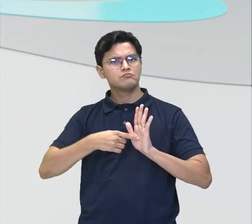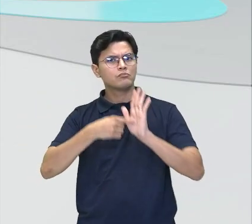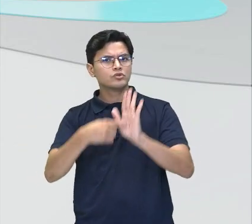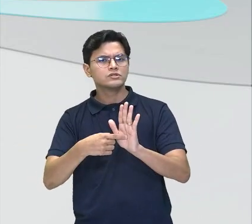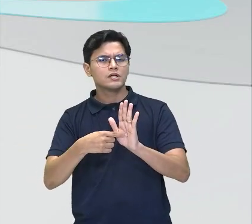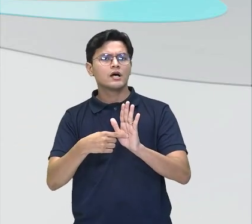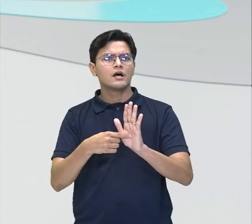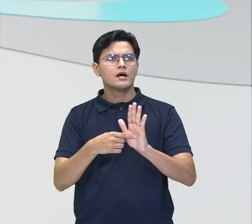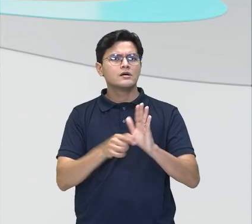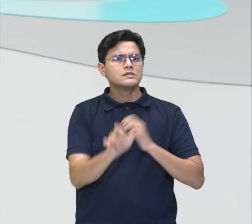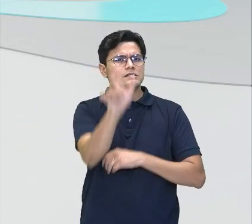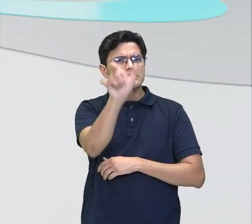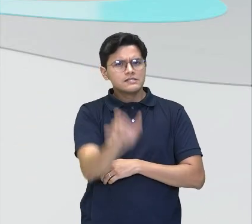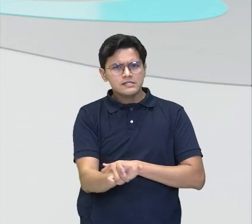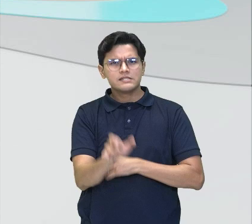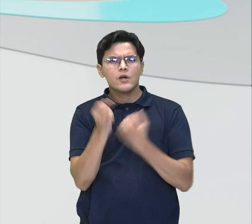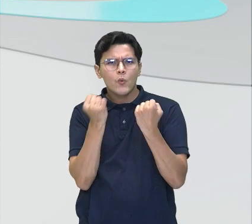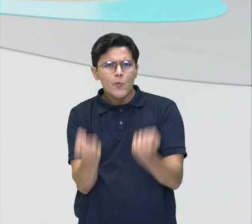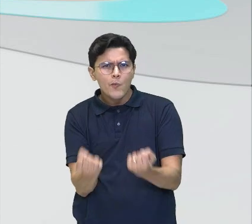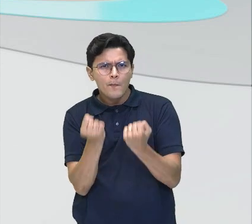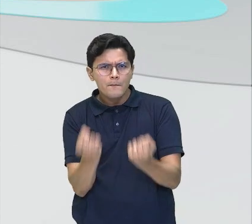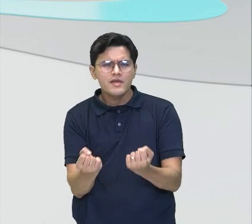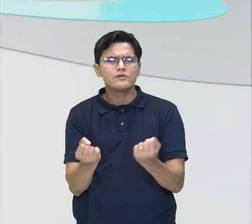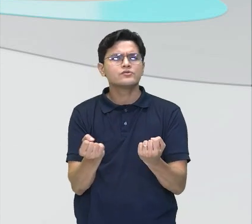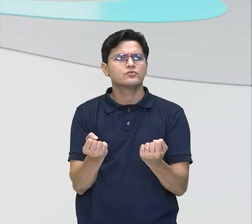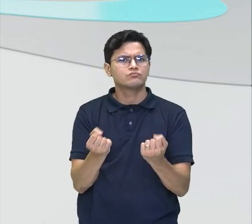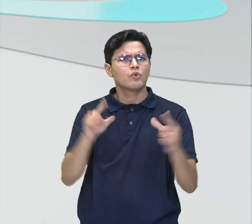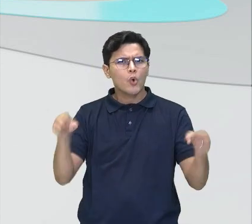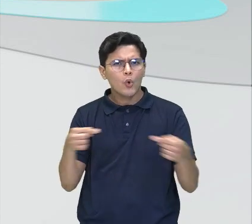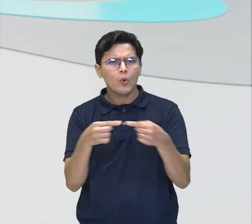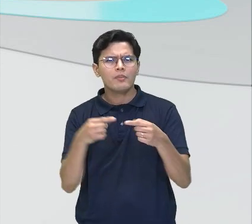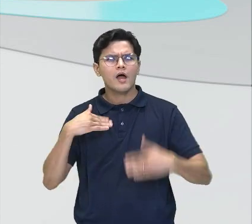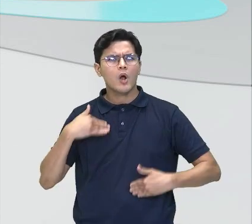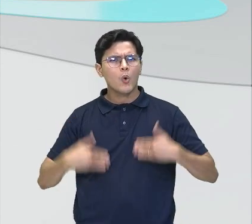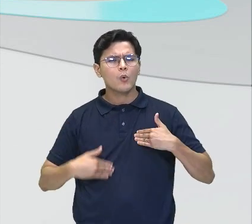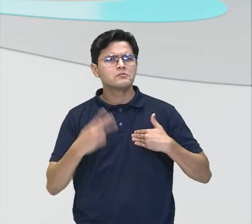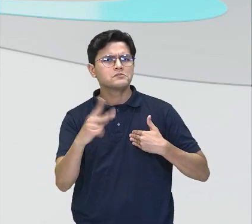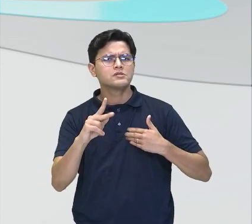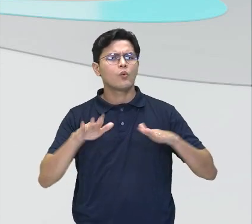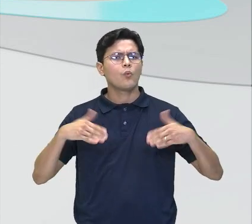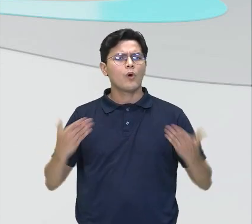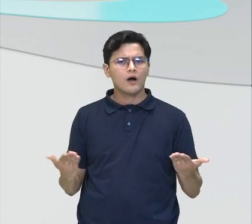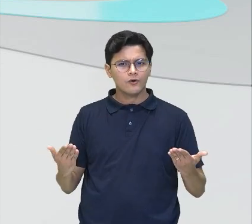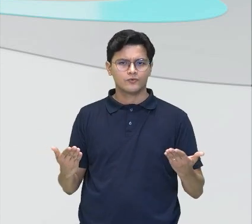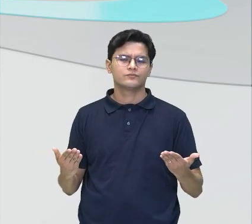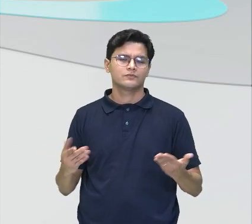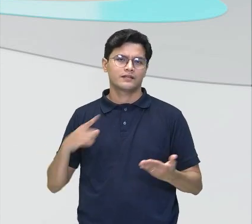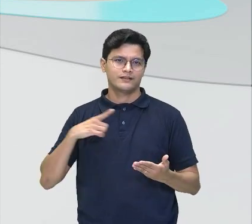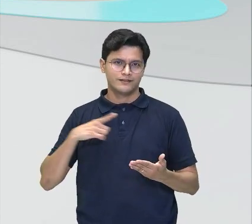numa faixa, se você estiver de 18,5, se não me falha a memória, até